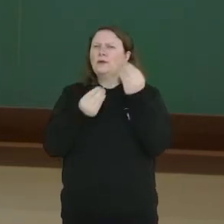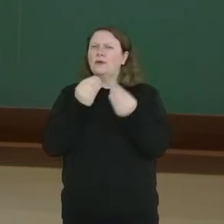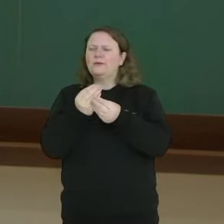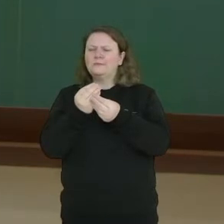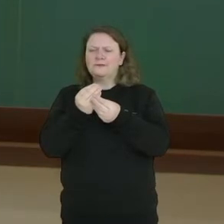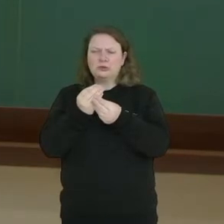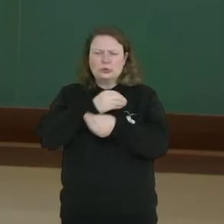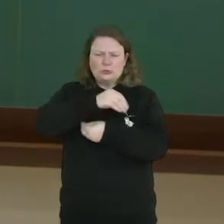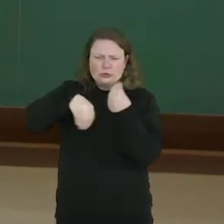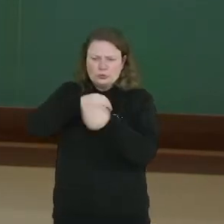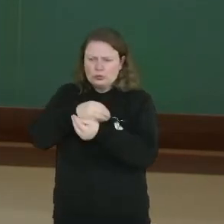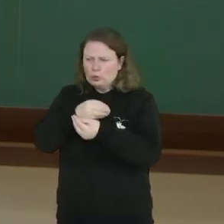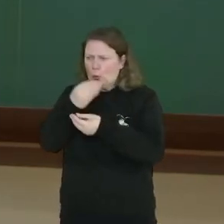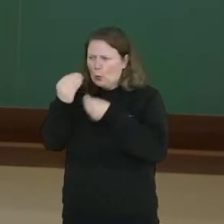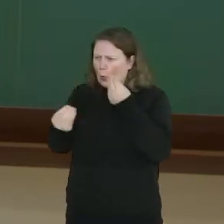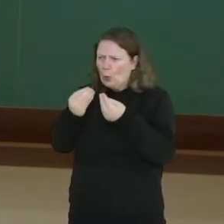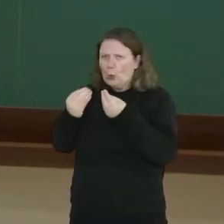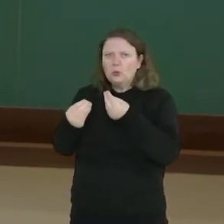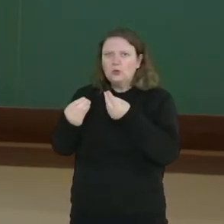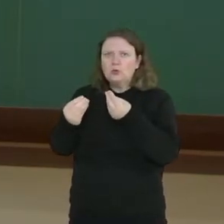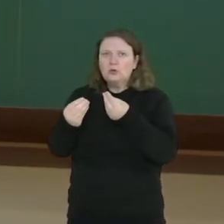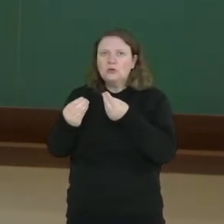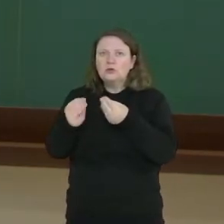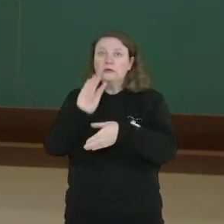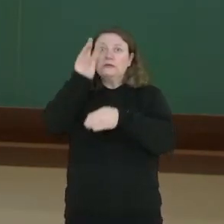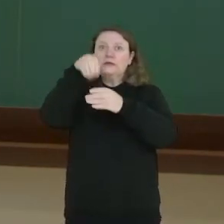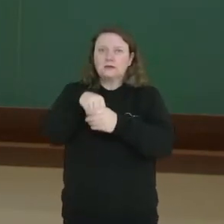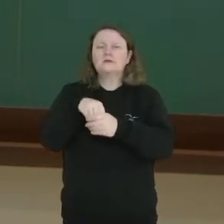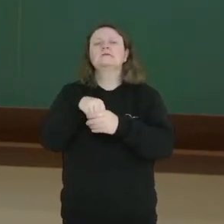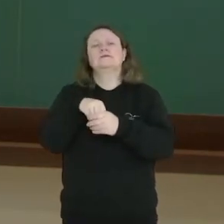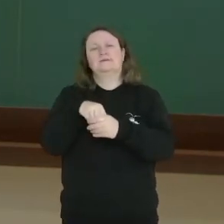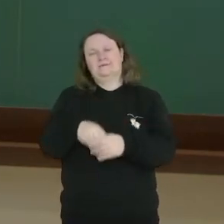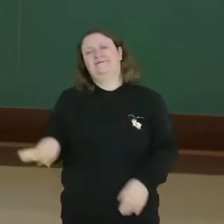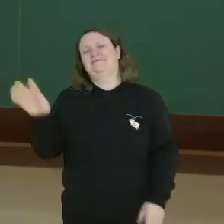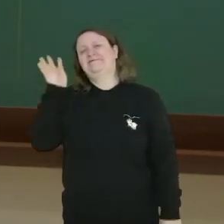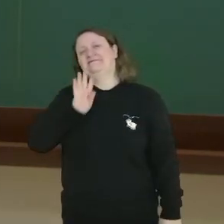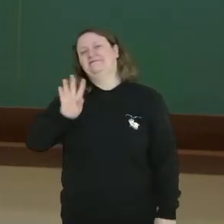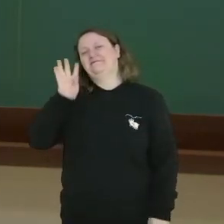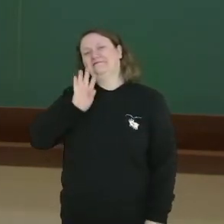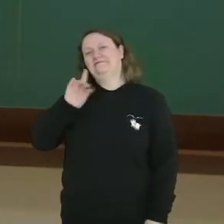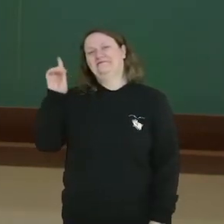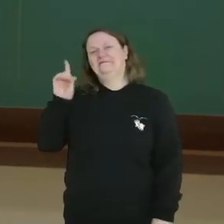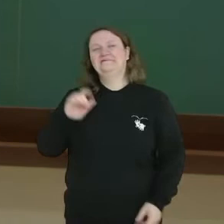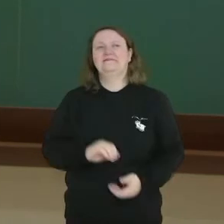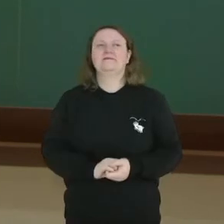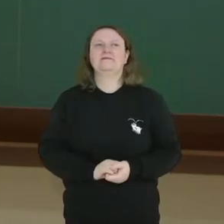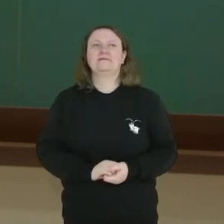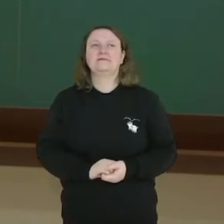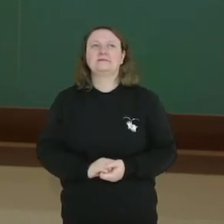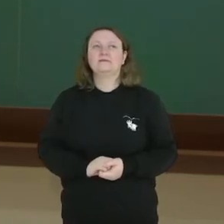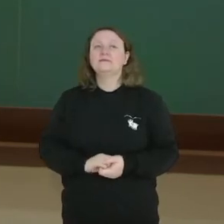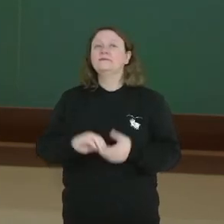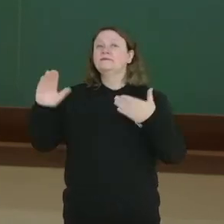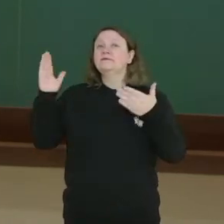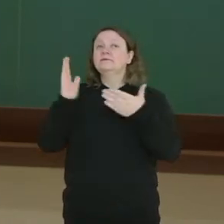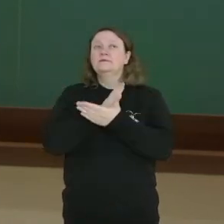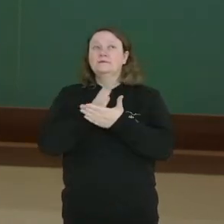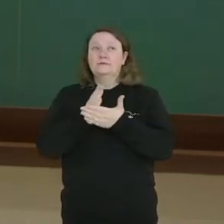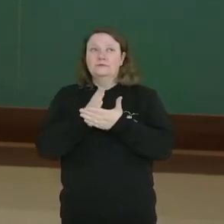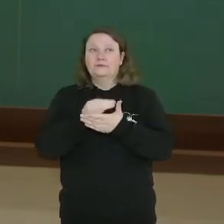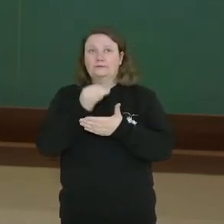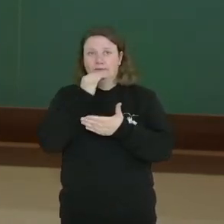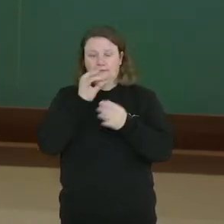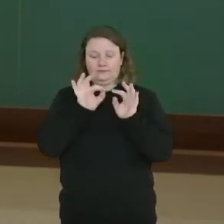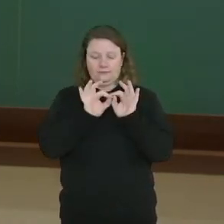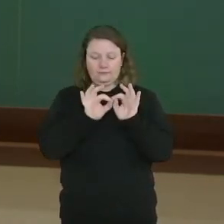e circunferência? A gente vai colocar um dentro do outro. Olha que legal. A gente adora isso, né? Quando divide-se uma circunferência em